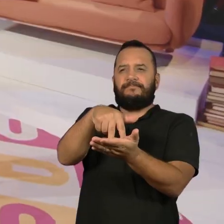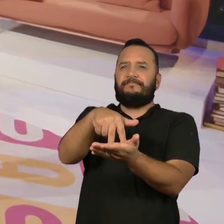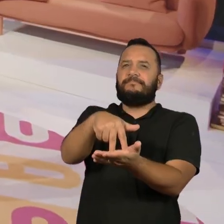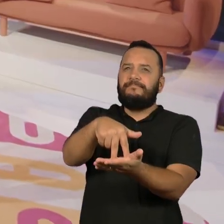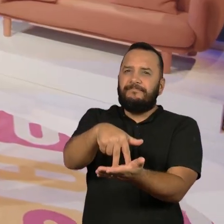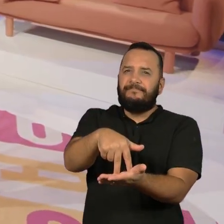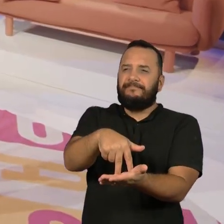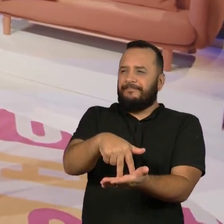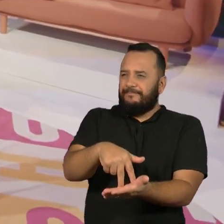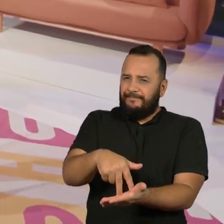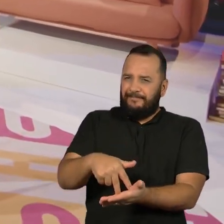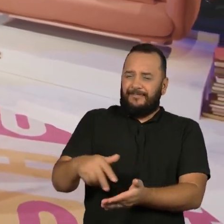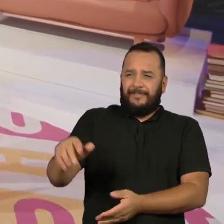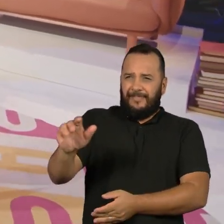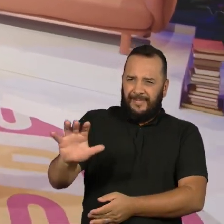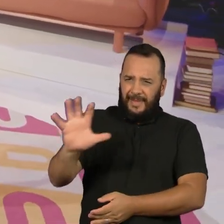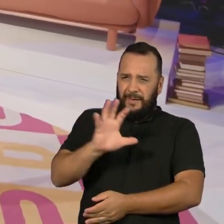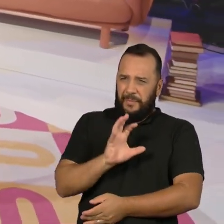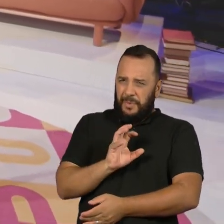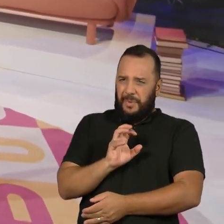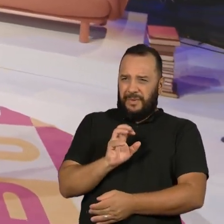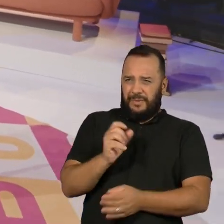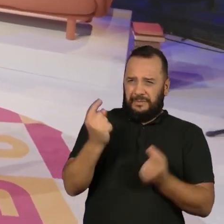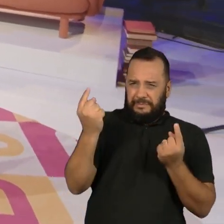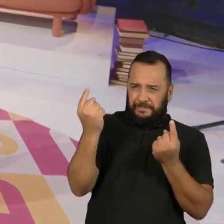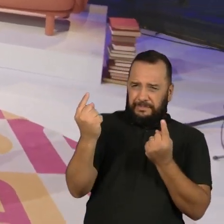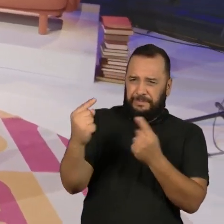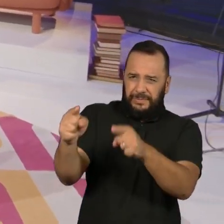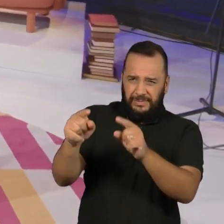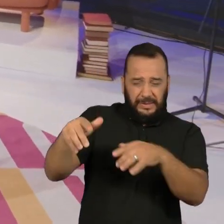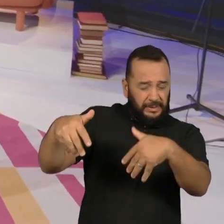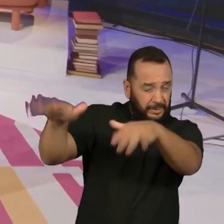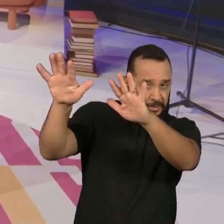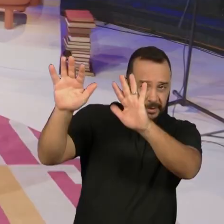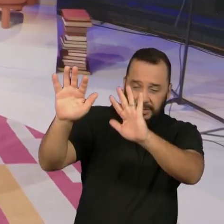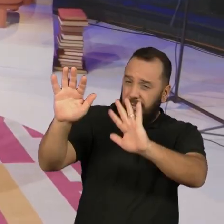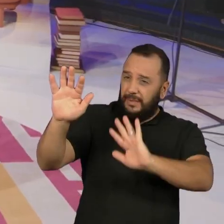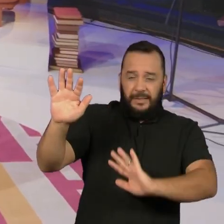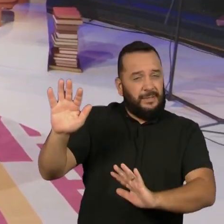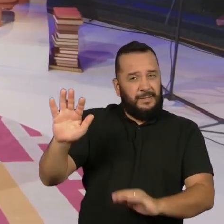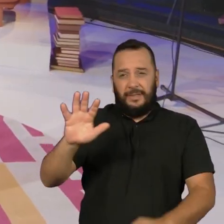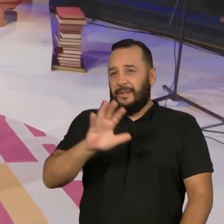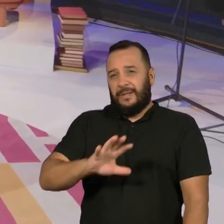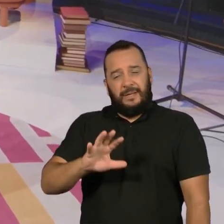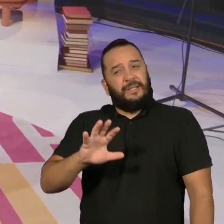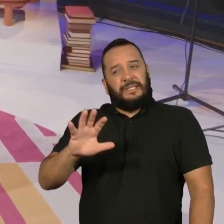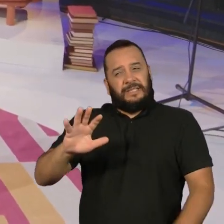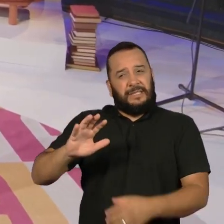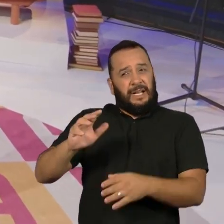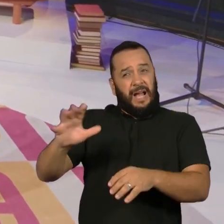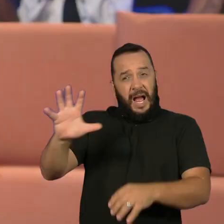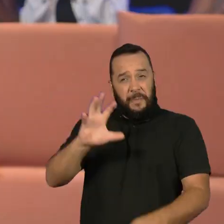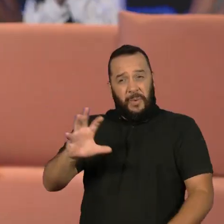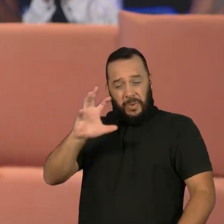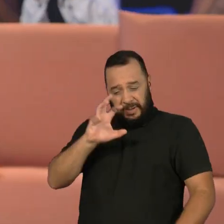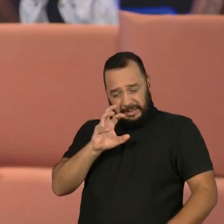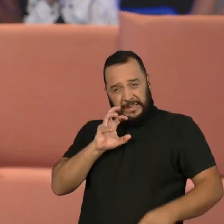contra esse amor que acabou comigo de vez.